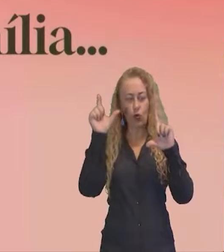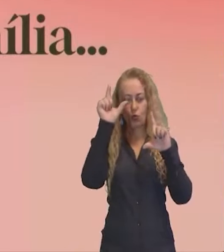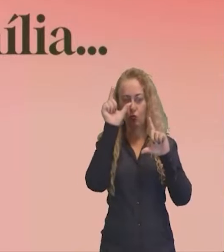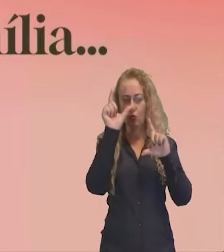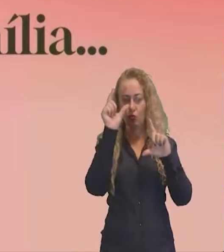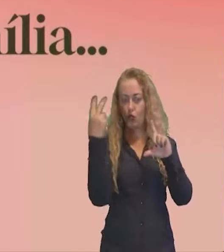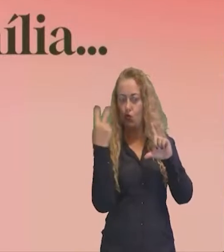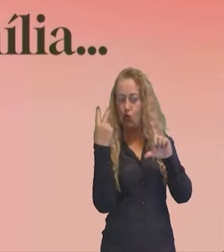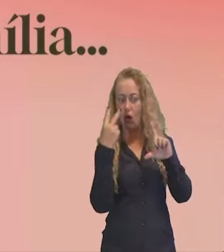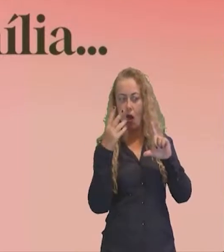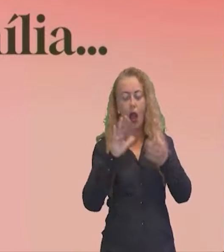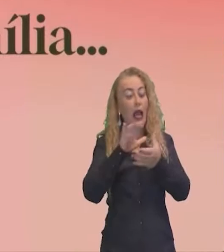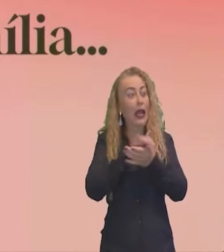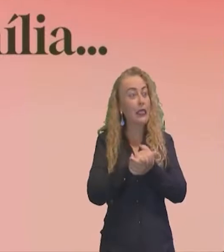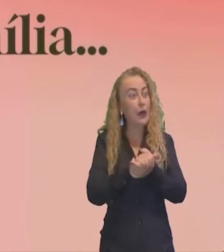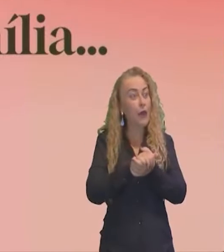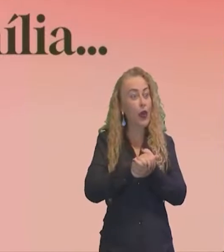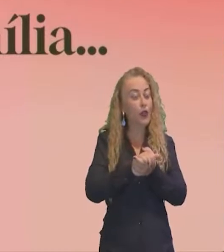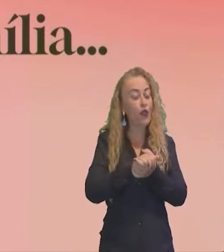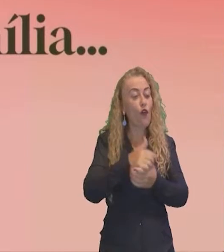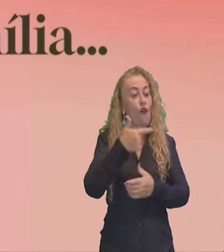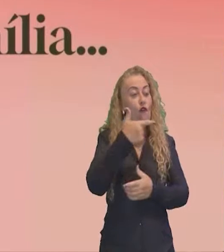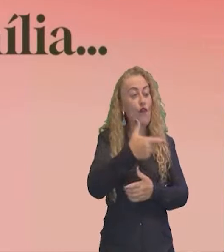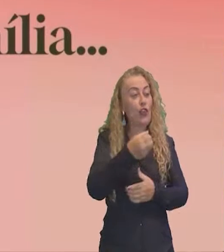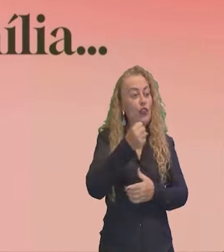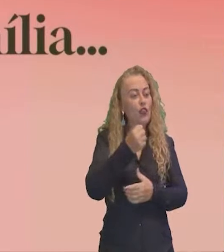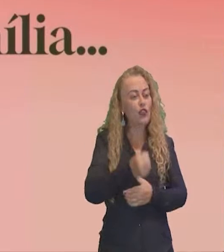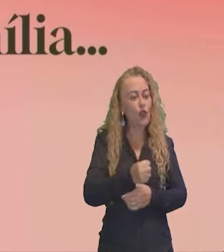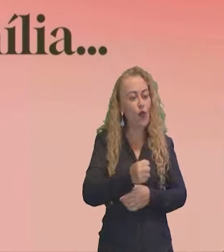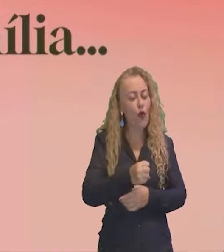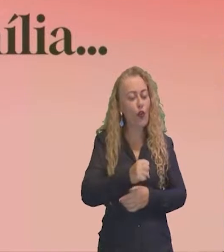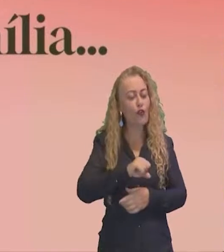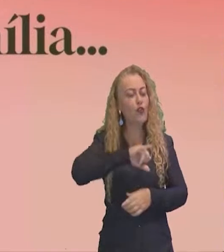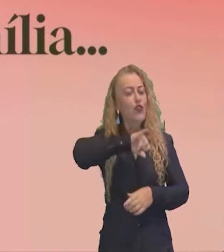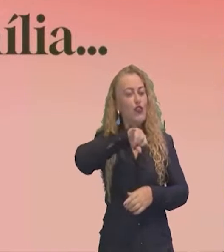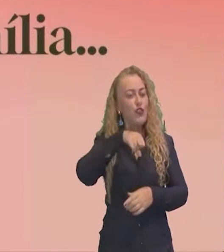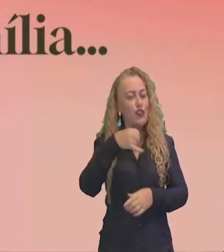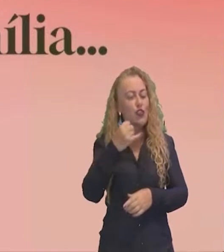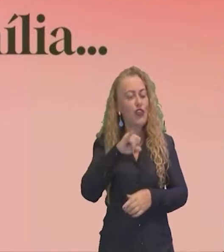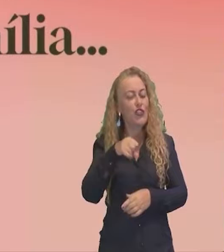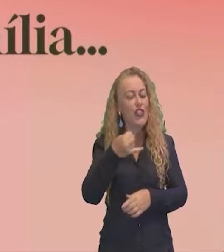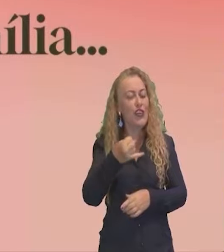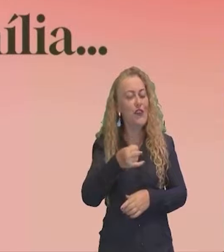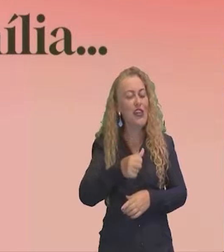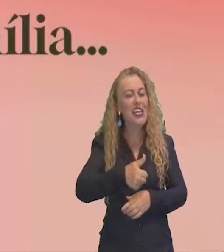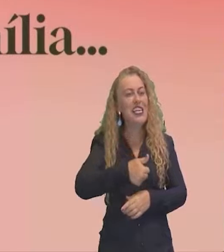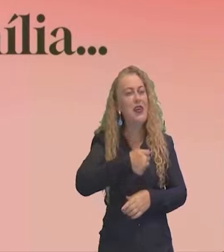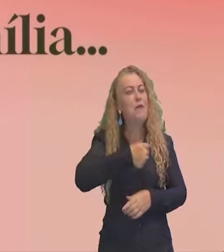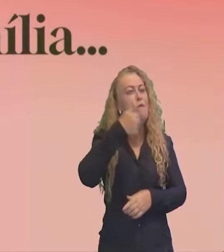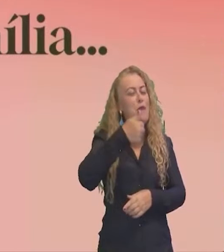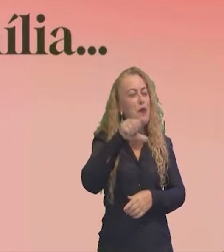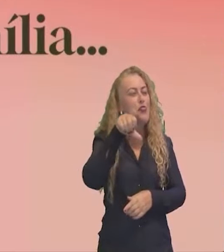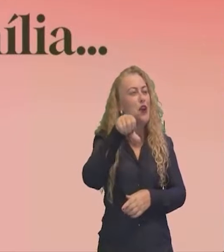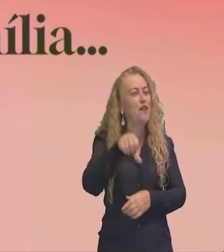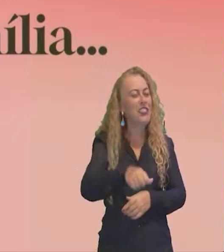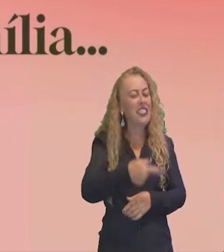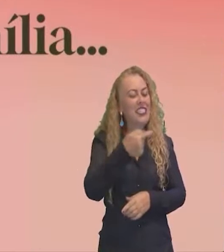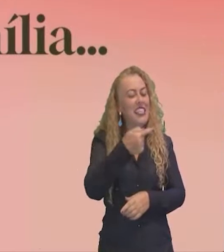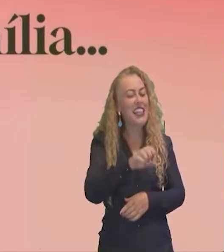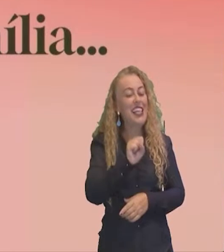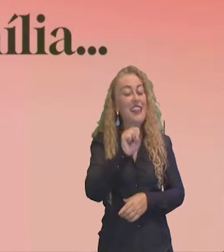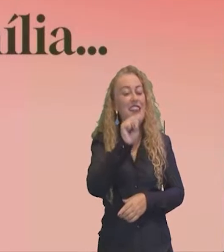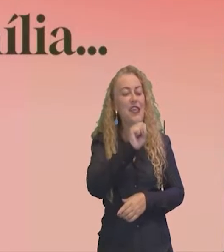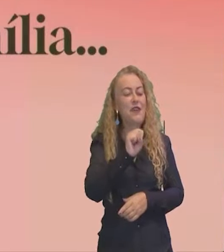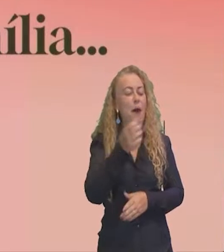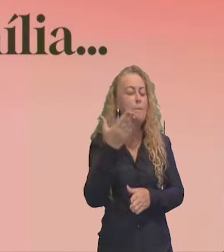foi em 28 de janeiro de 1978 que nós nos casamos lá na Igreja Batista do Rocha,